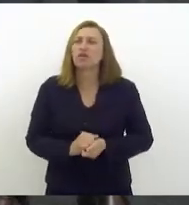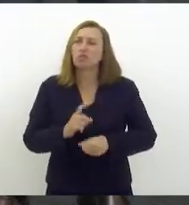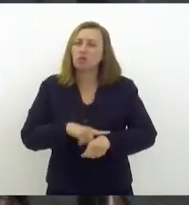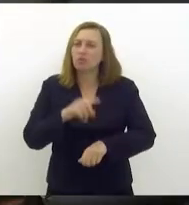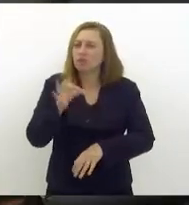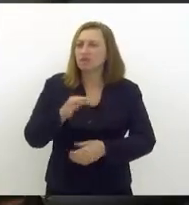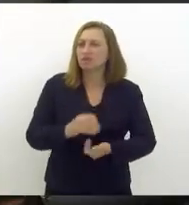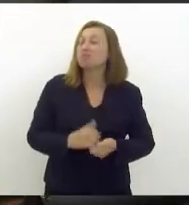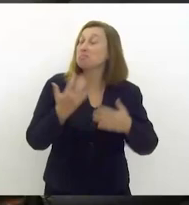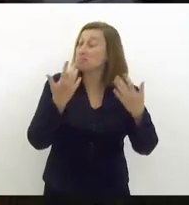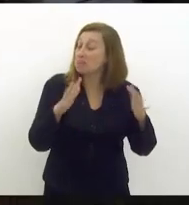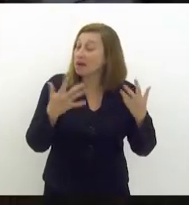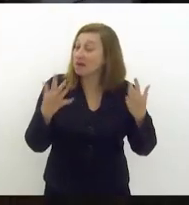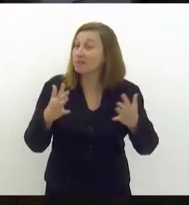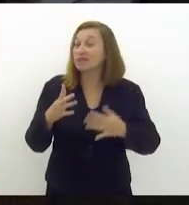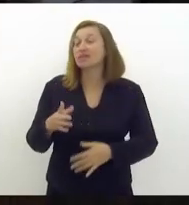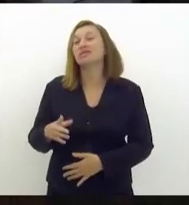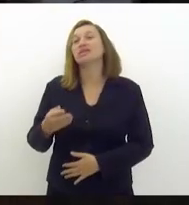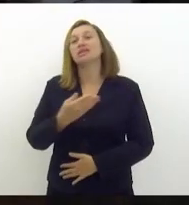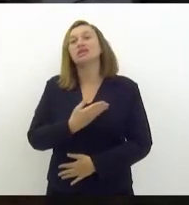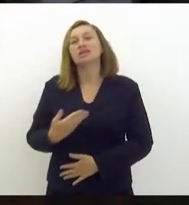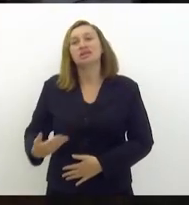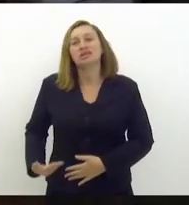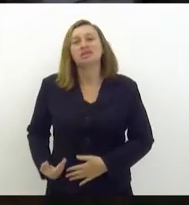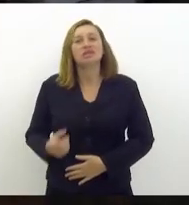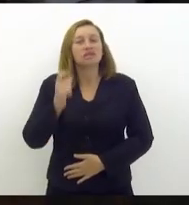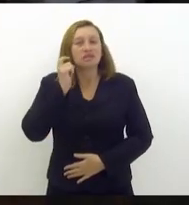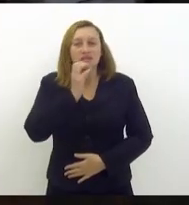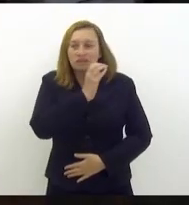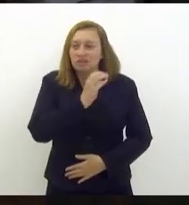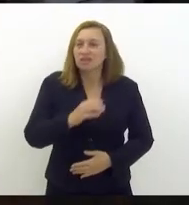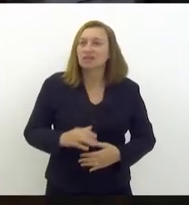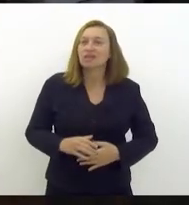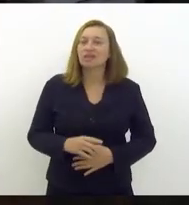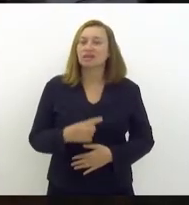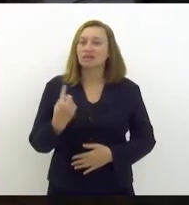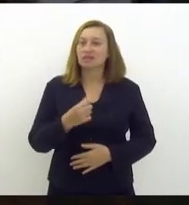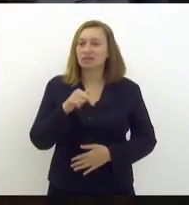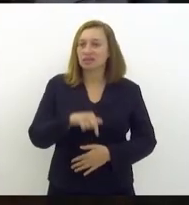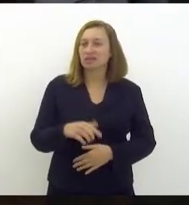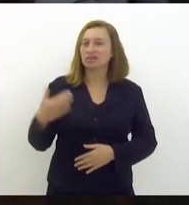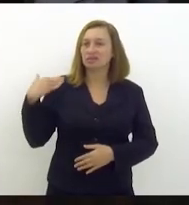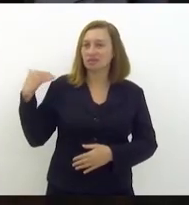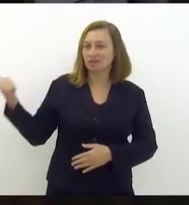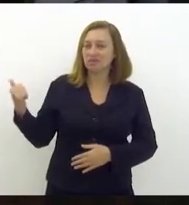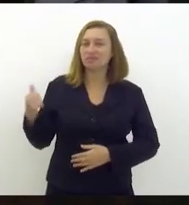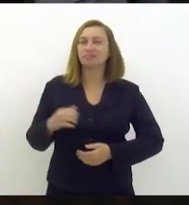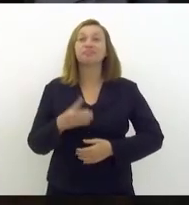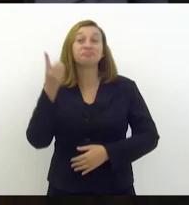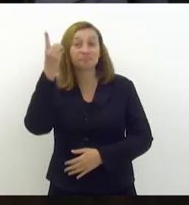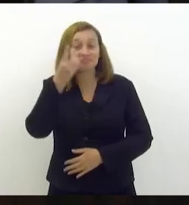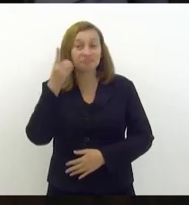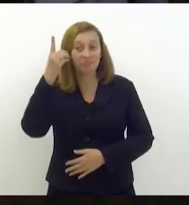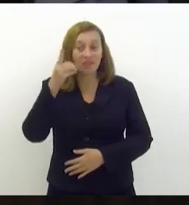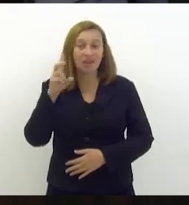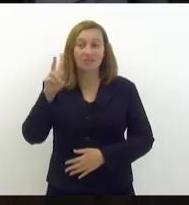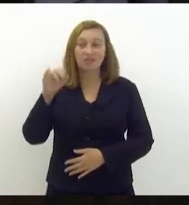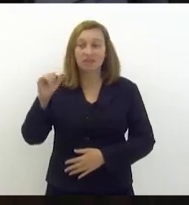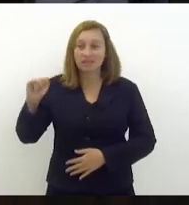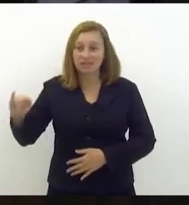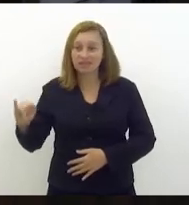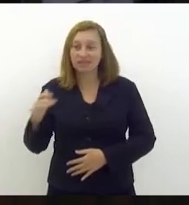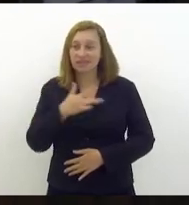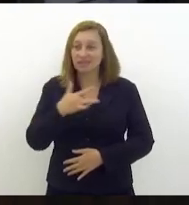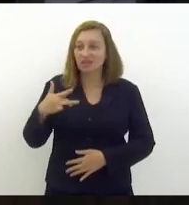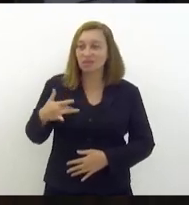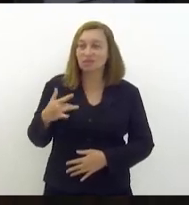oportuno Parabéns nosso Governador Cláudio nós estamos aqui dentro do meu lado nosso nome Deputado Valdecir da Saúde